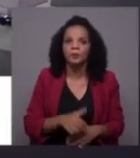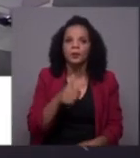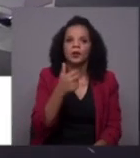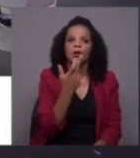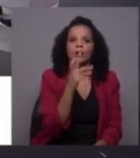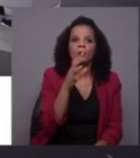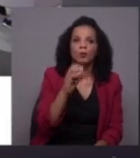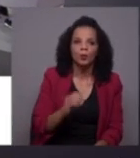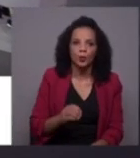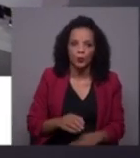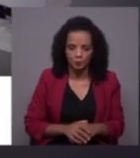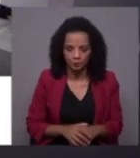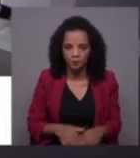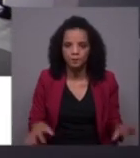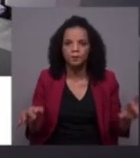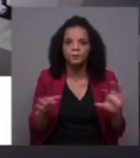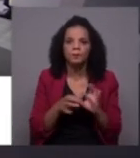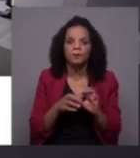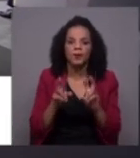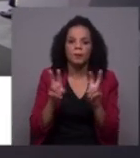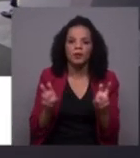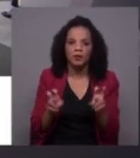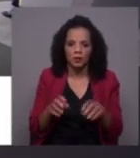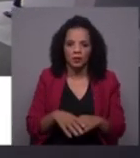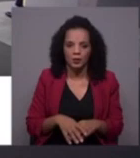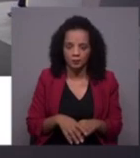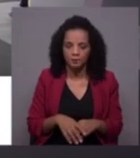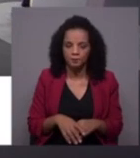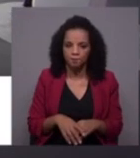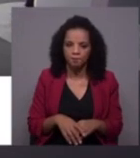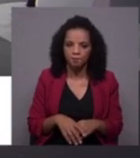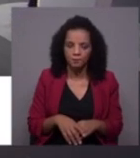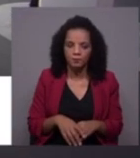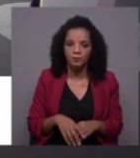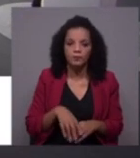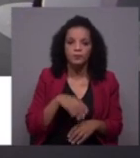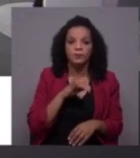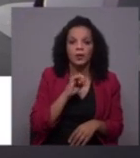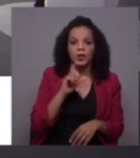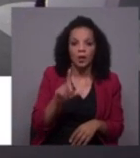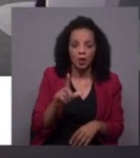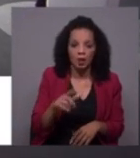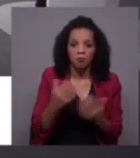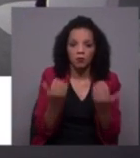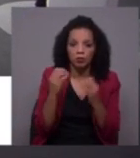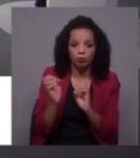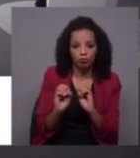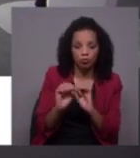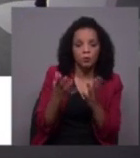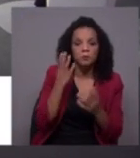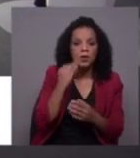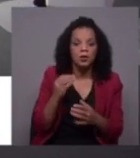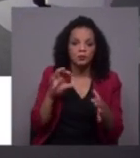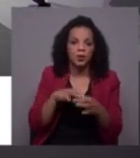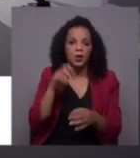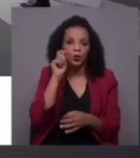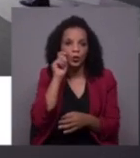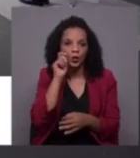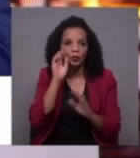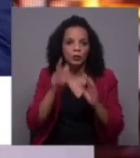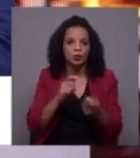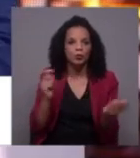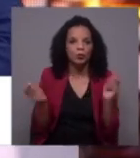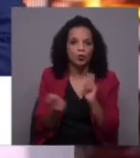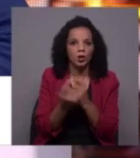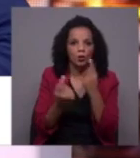Soares, sobre esta matéria também, o Iniciativa Liberal não tem dados, ou acha que em relação ao turismo há que